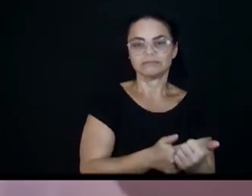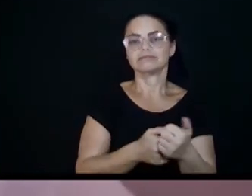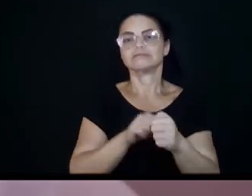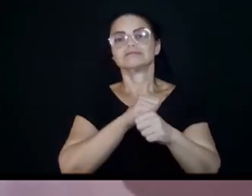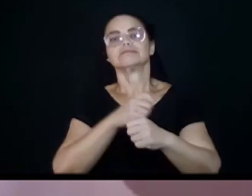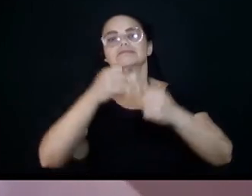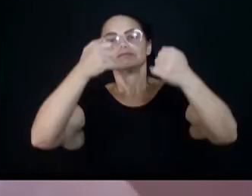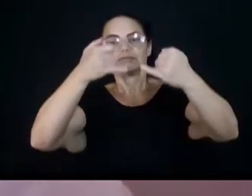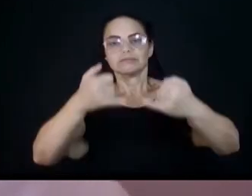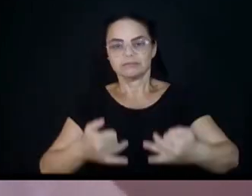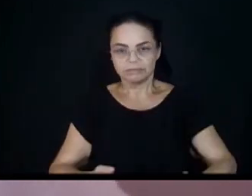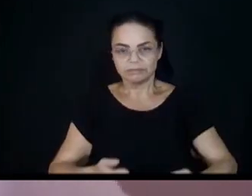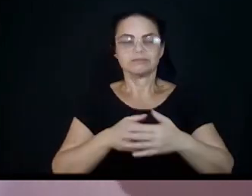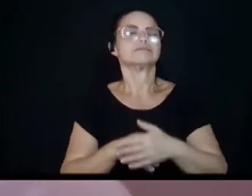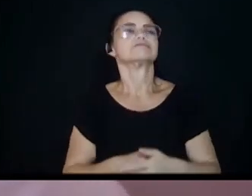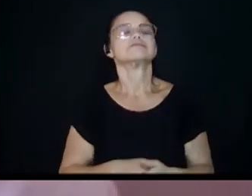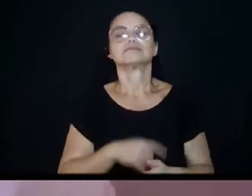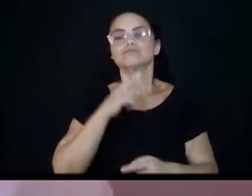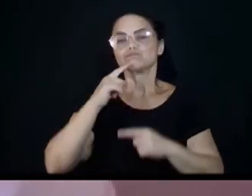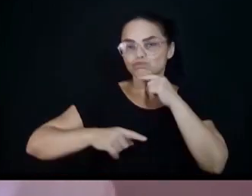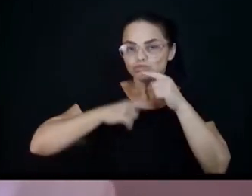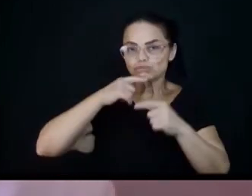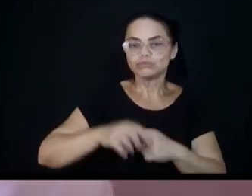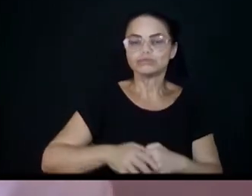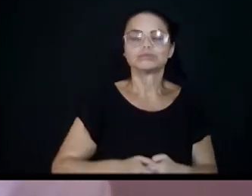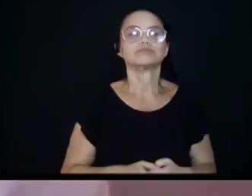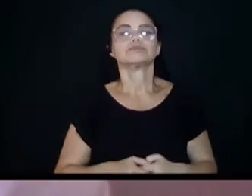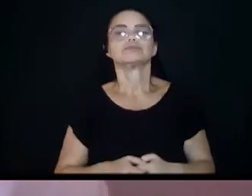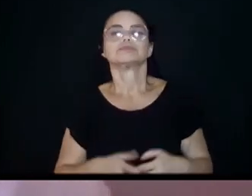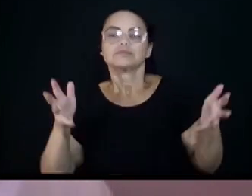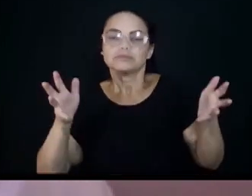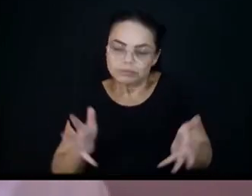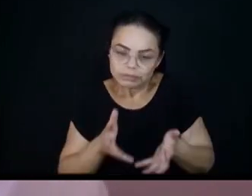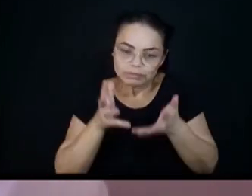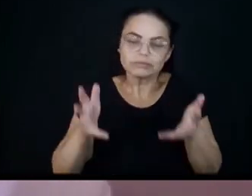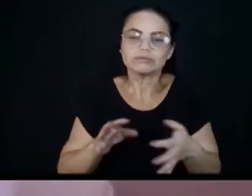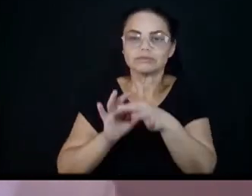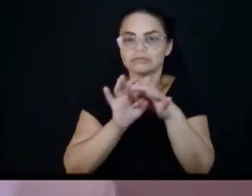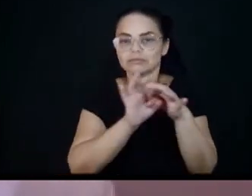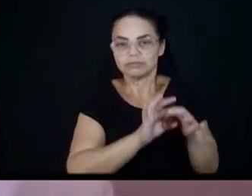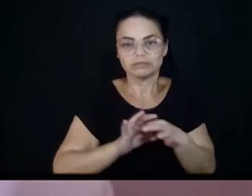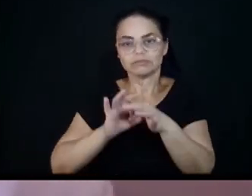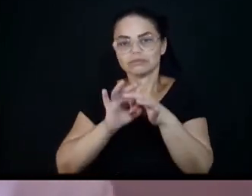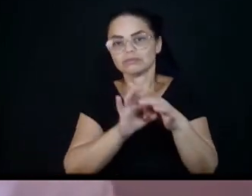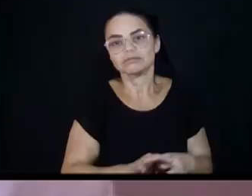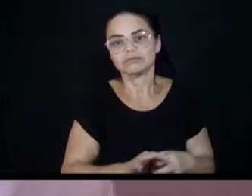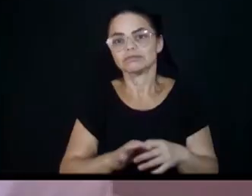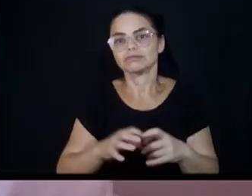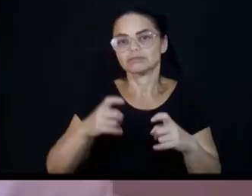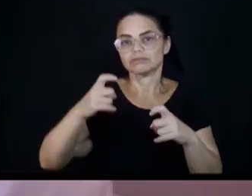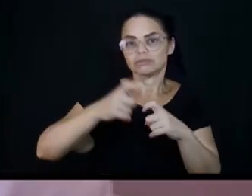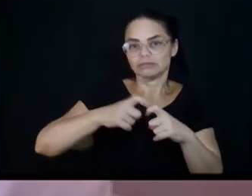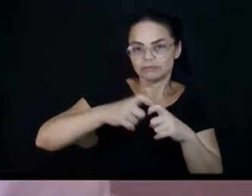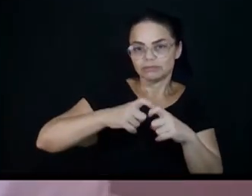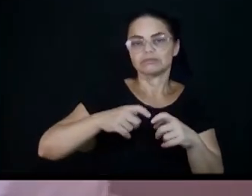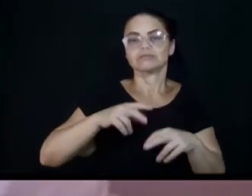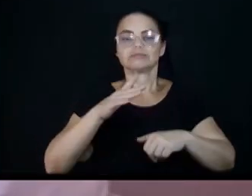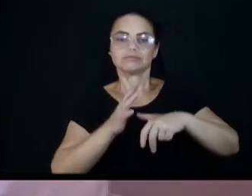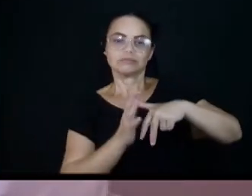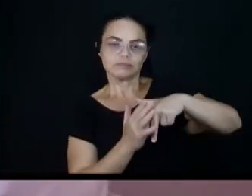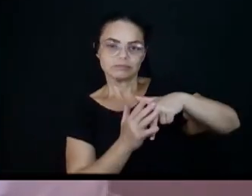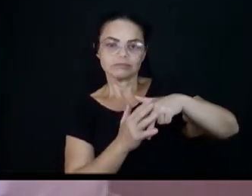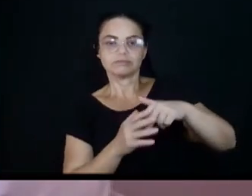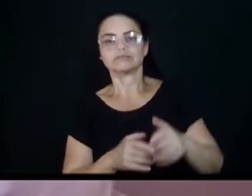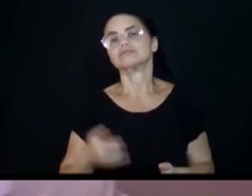sempre aglutinando, promovendo a união entre o médico e o paciente. Isso é muito importante.